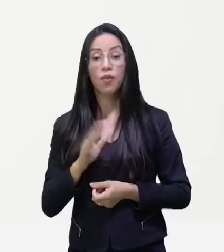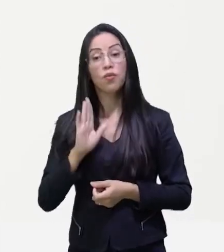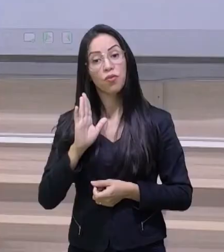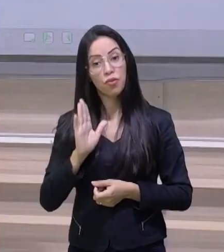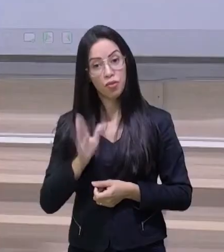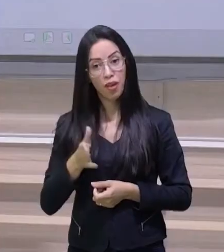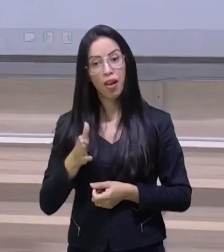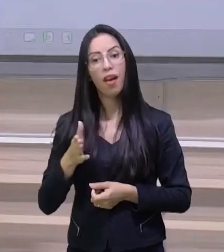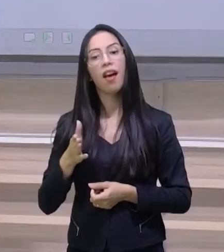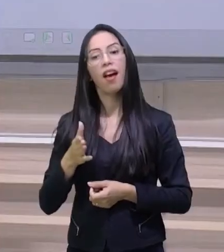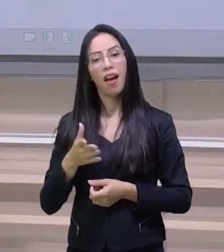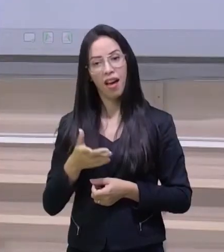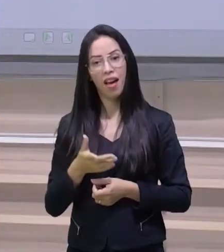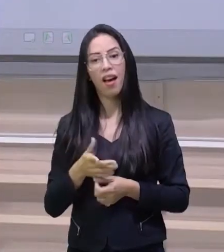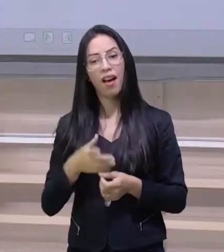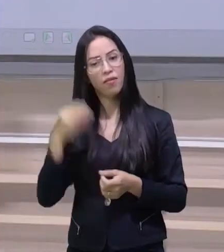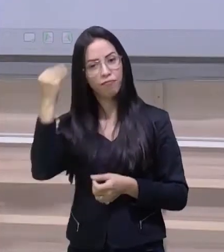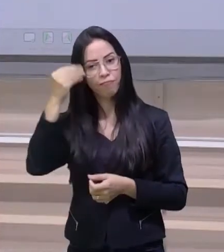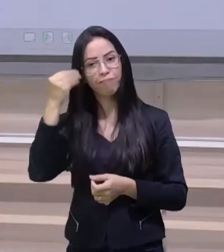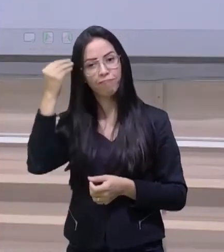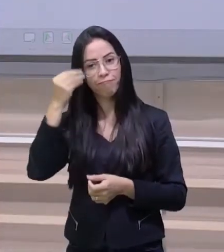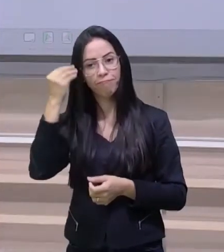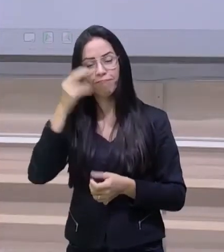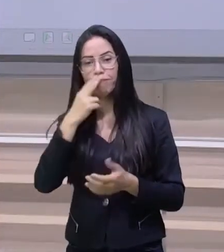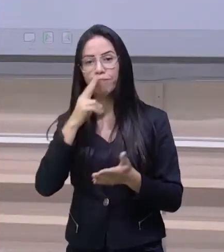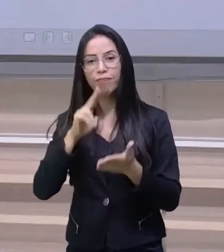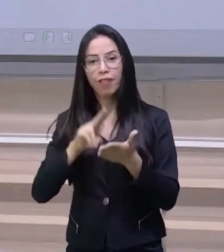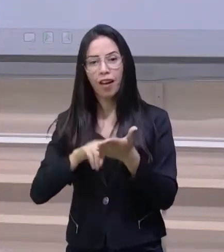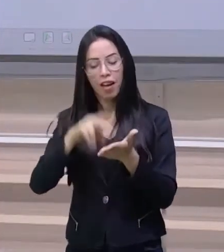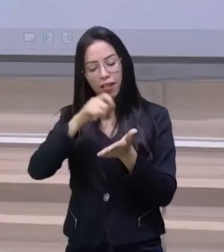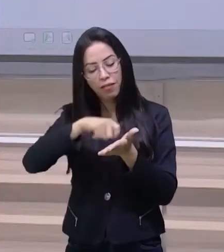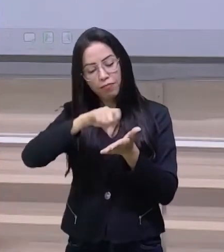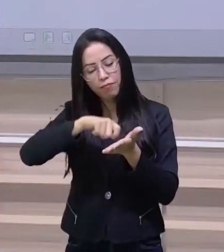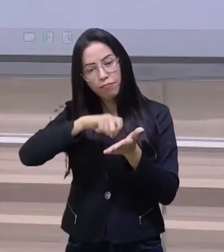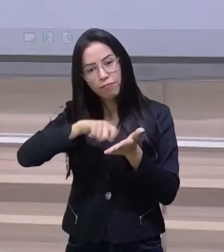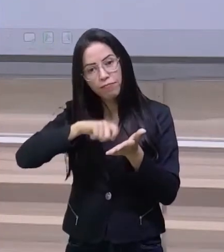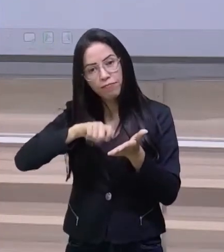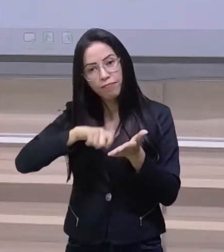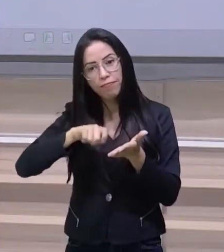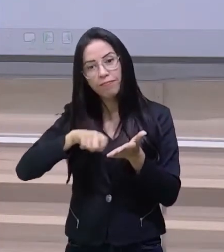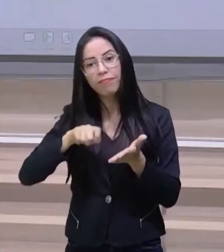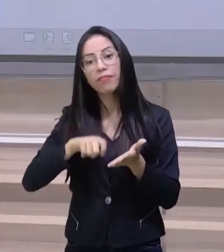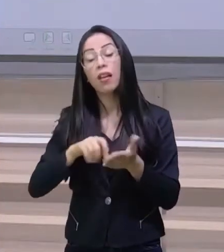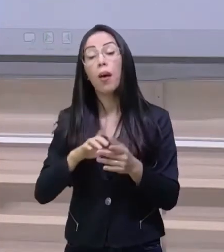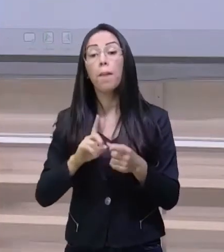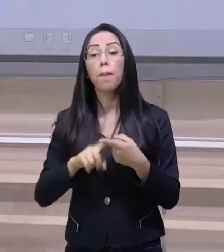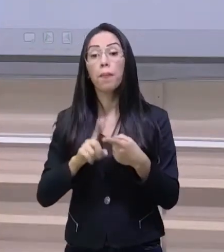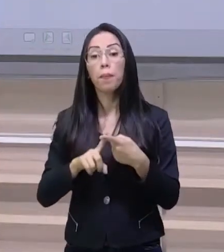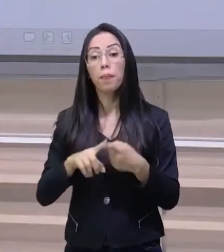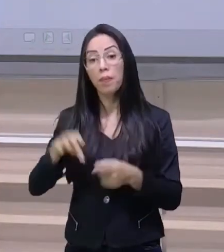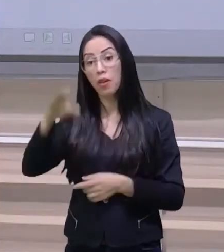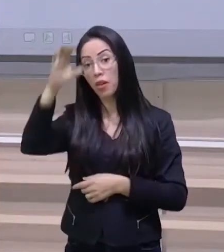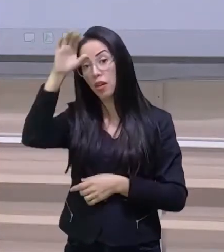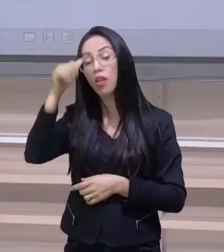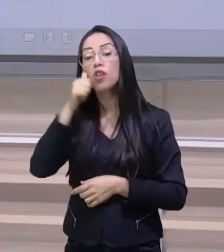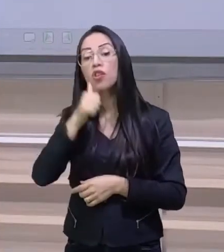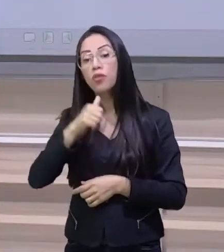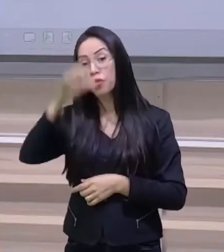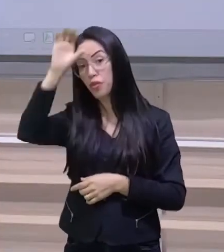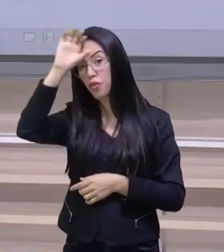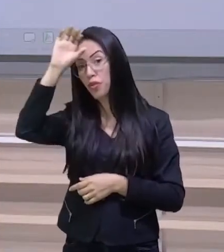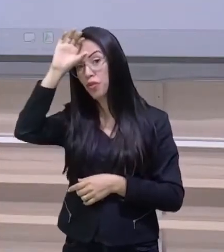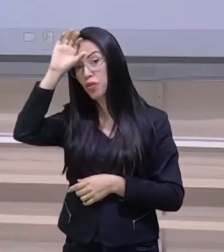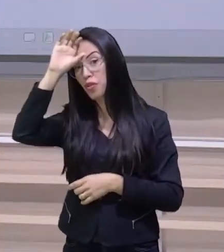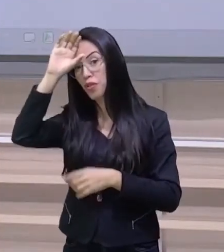escrever cartinhas, eu cheguei a mandar lá para outros estados. Quando eu era menorzinha, minha tia mandava carta para mim e a gente respondia. E a